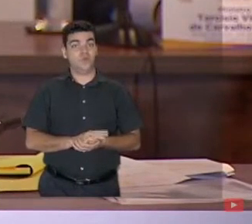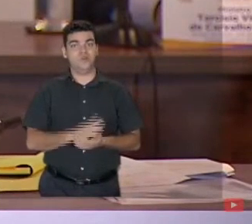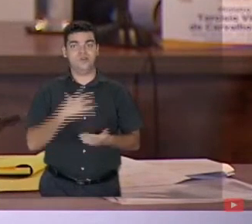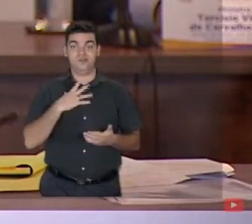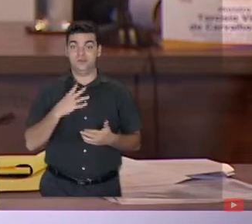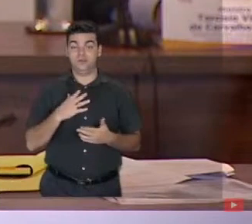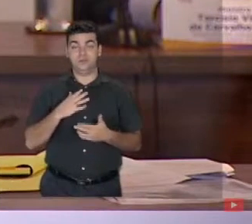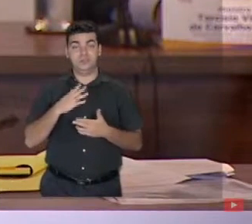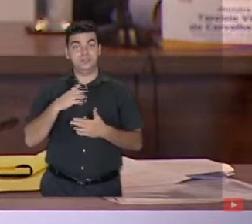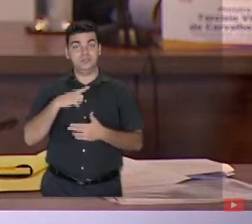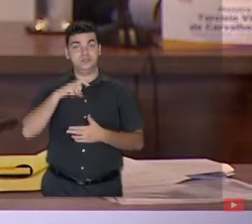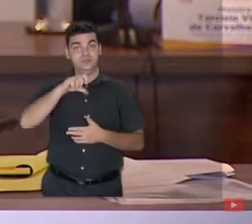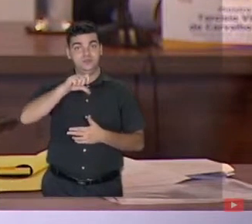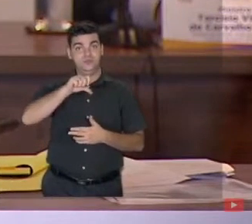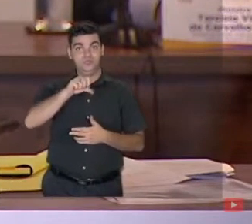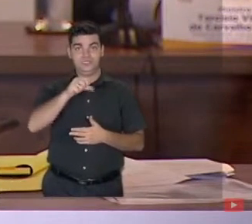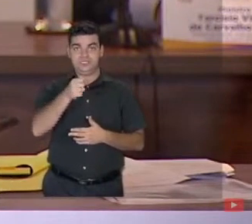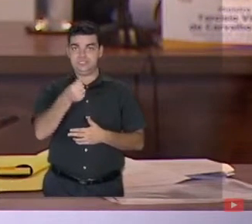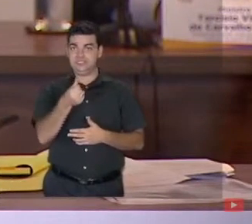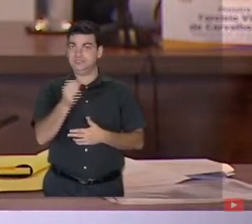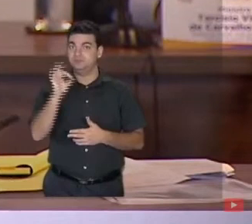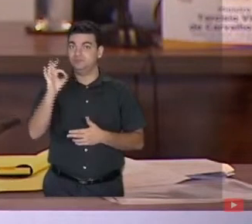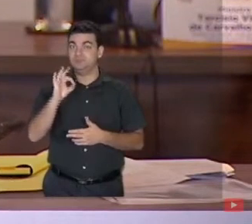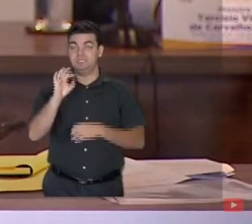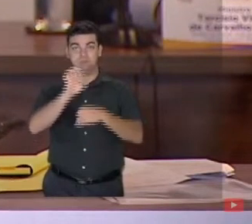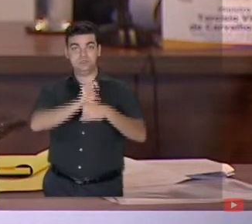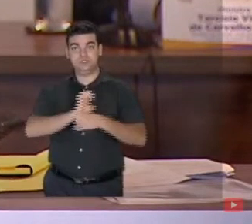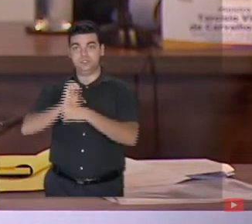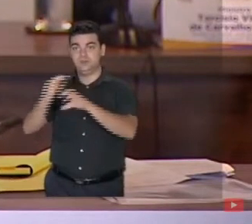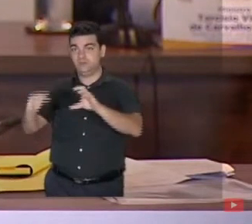96% dos resultados vindos dos estados e